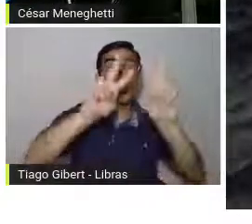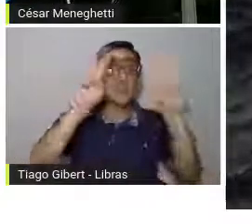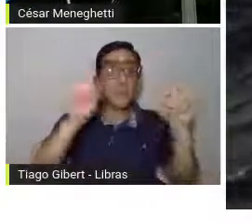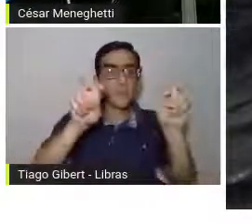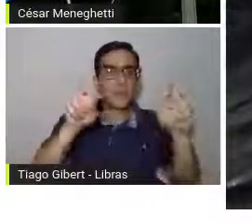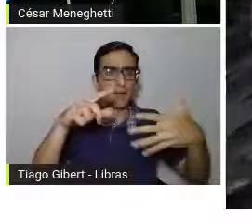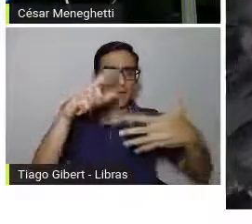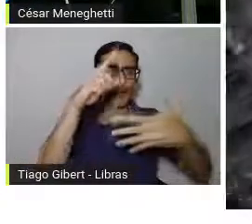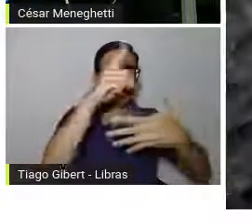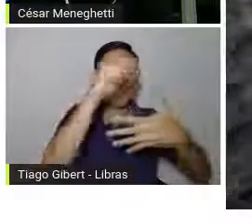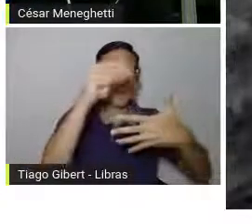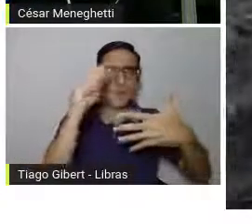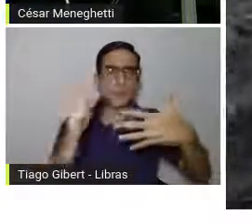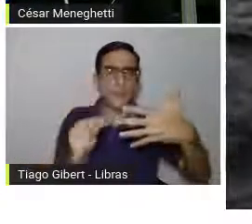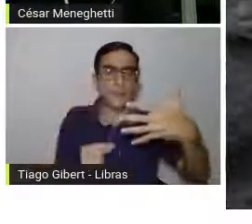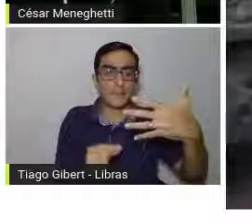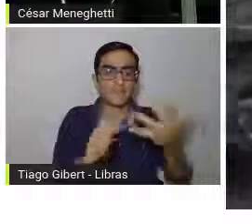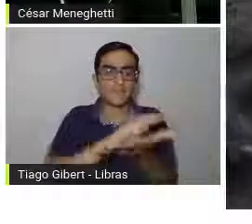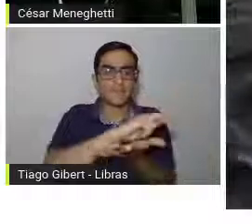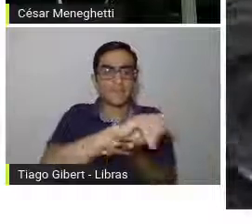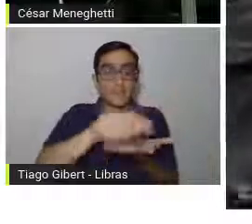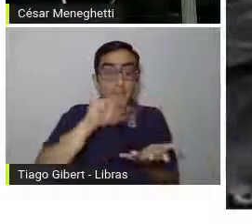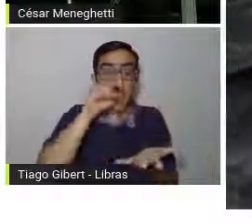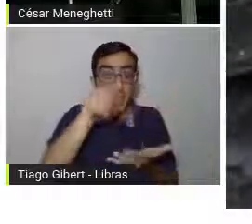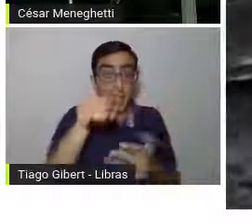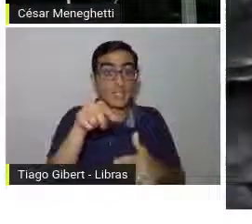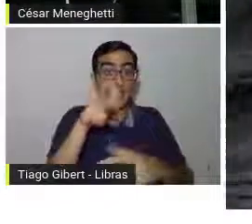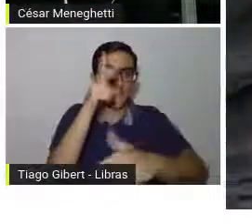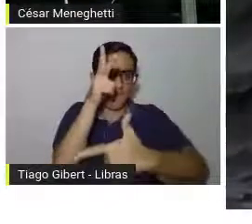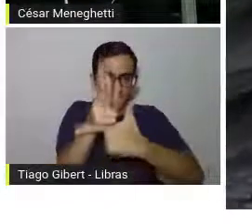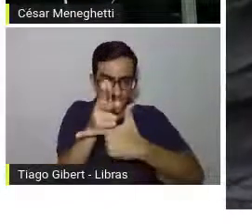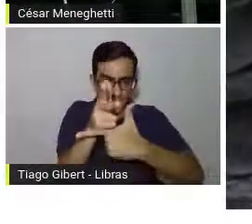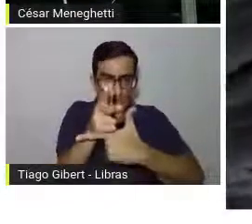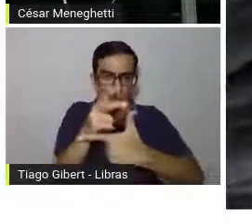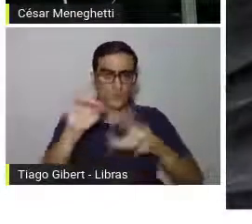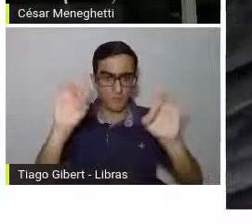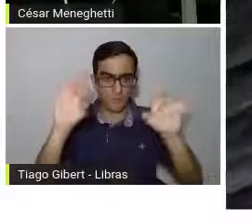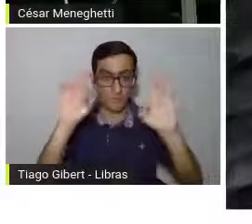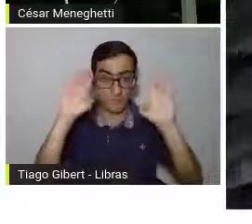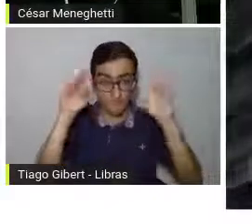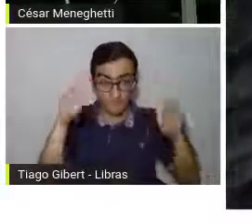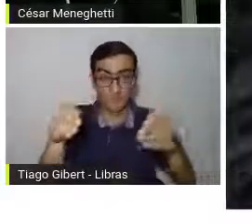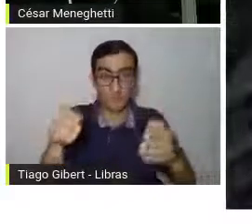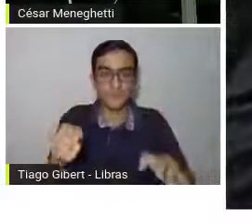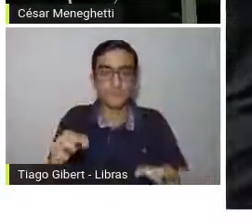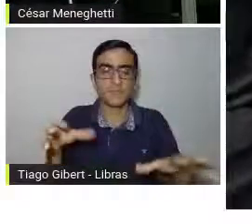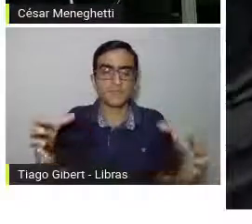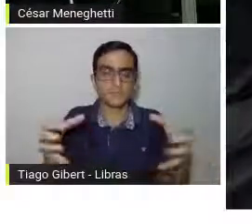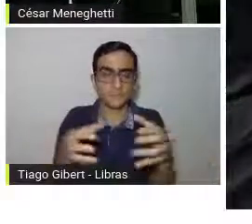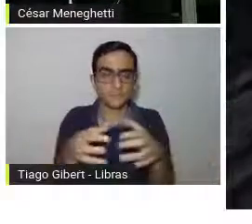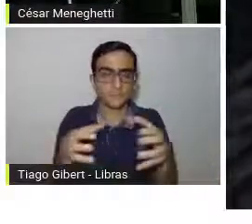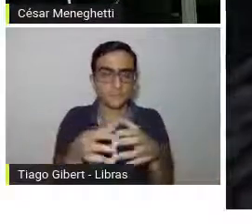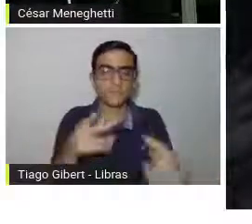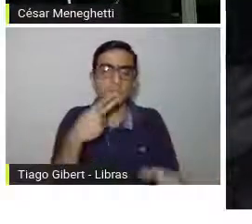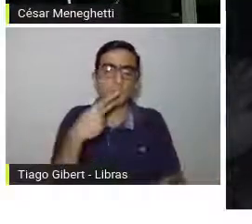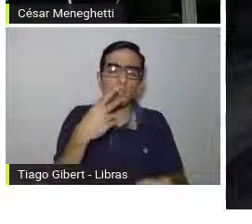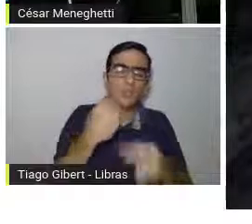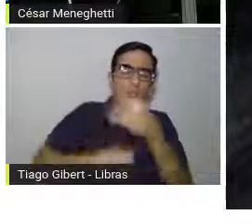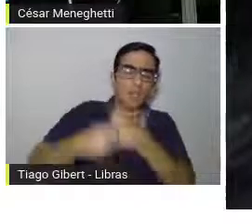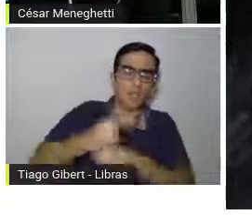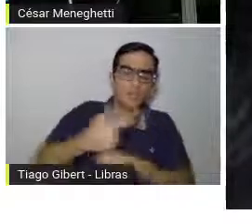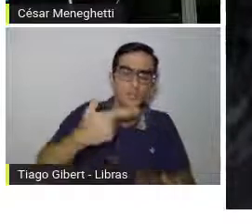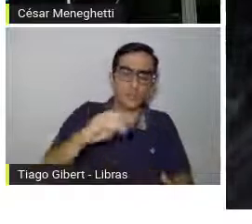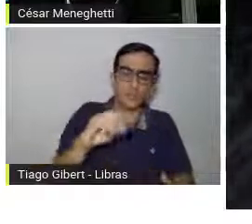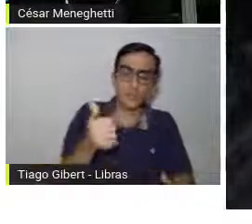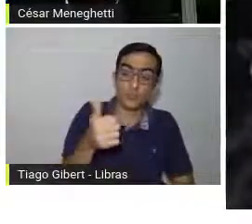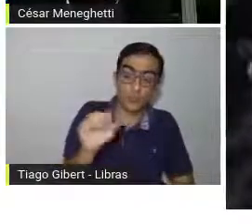suscitados. Nesse caso, desse vídeo específico, é com que, na época, estamos falando de 2018,